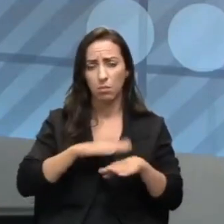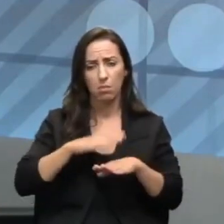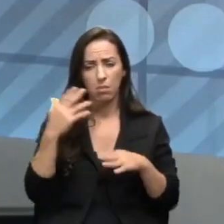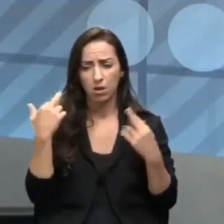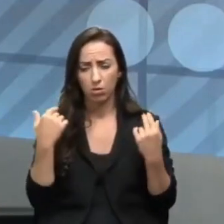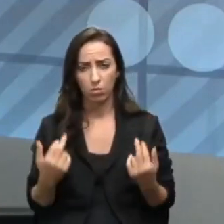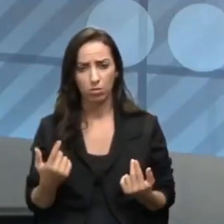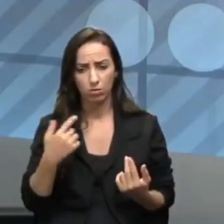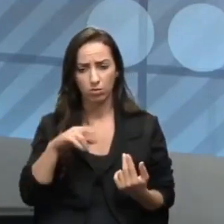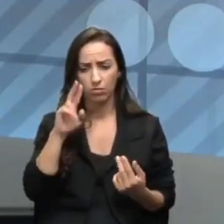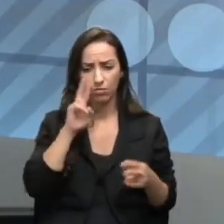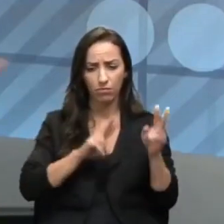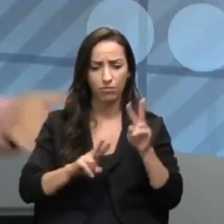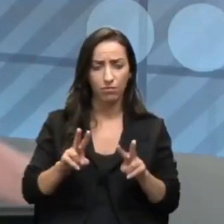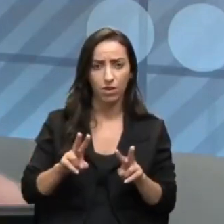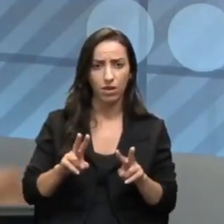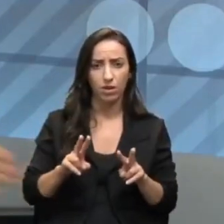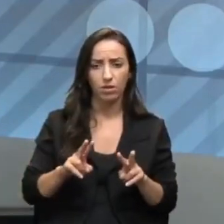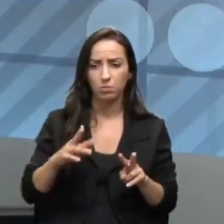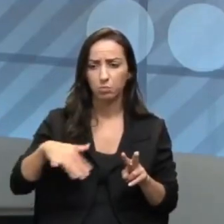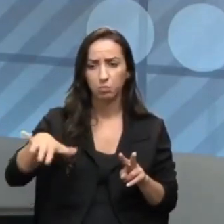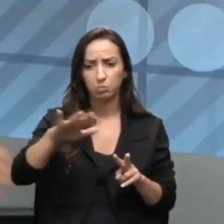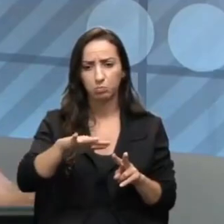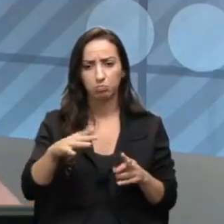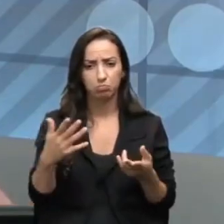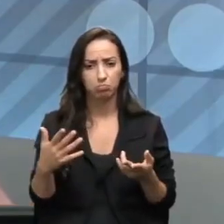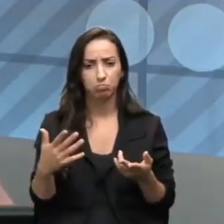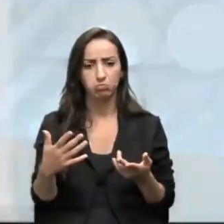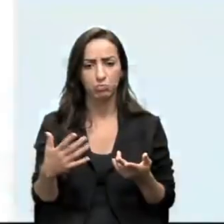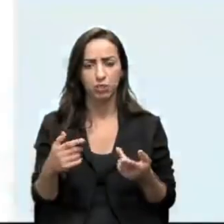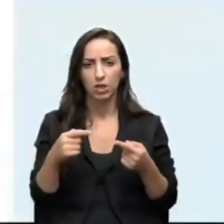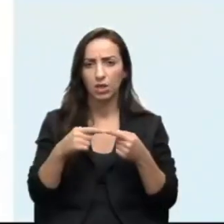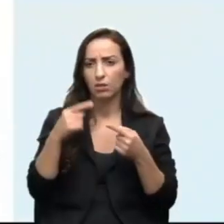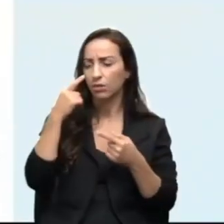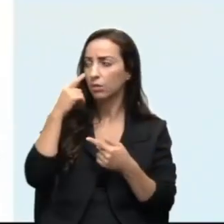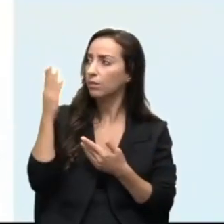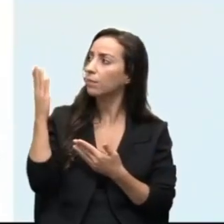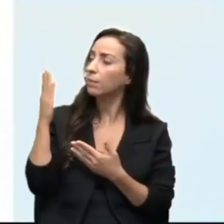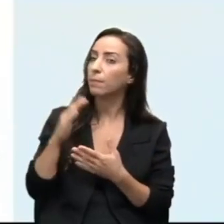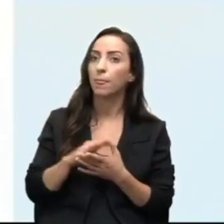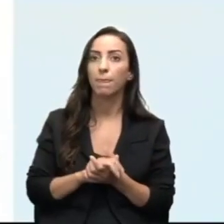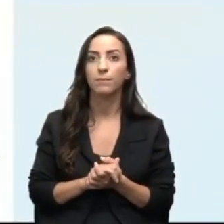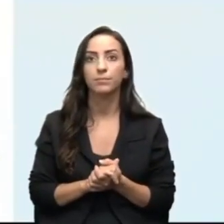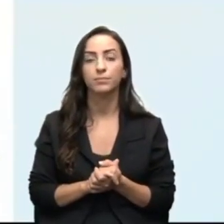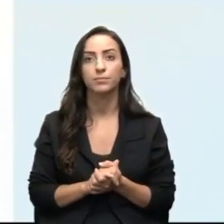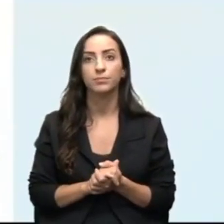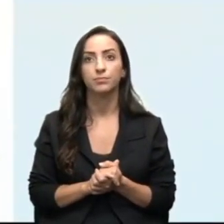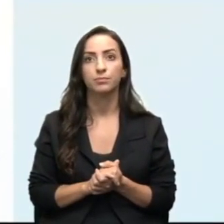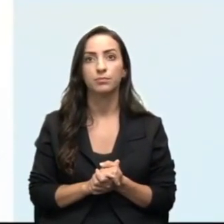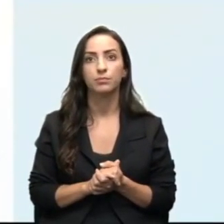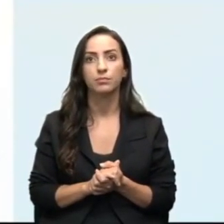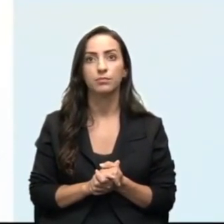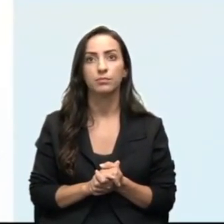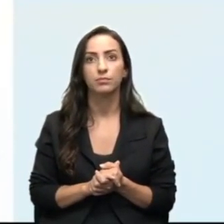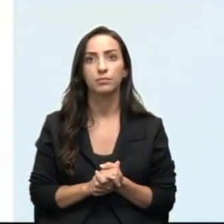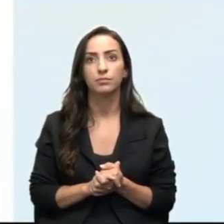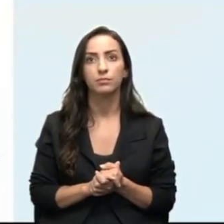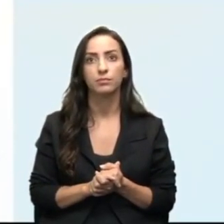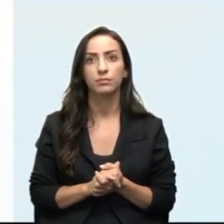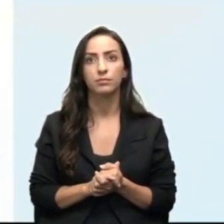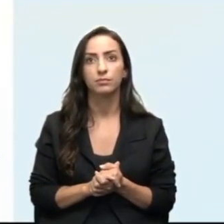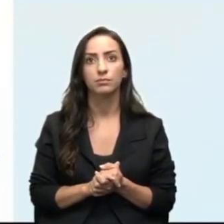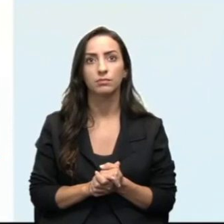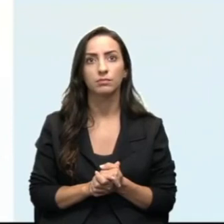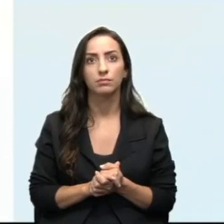comuns, a gente vê, na maioria dos casos, são estribos, conforme a figura que a gente pode ver, são estribos